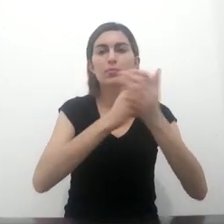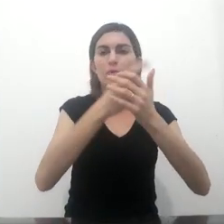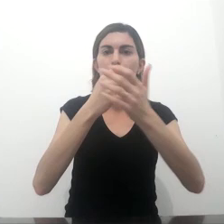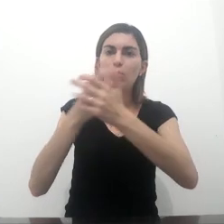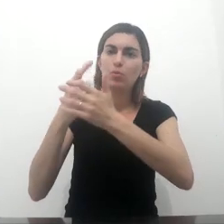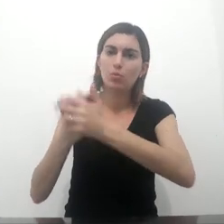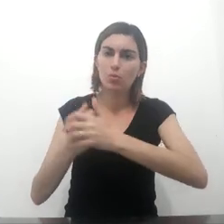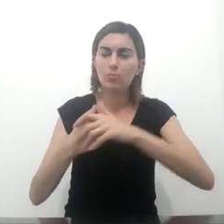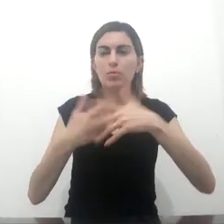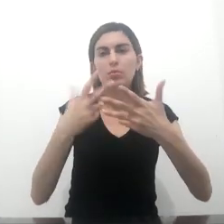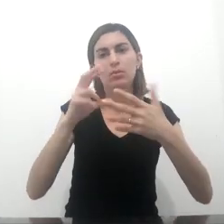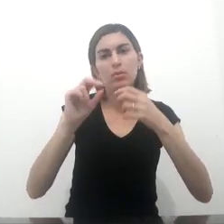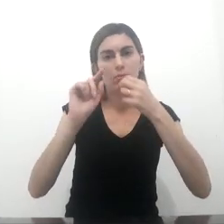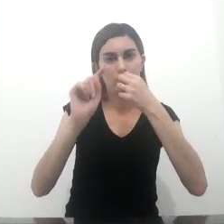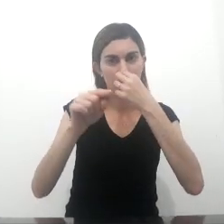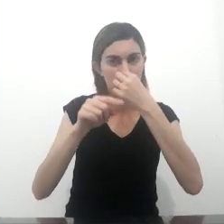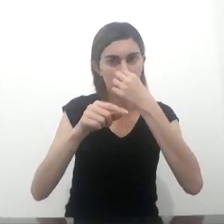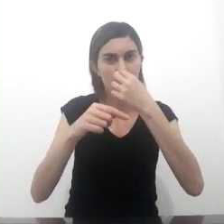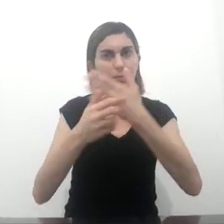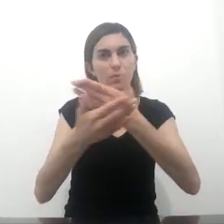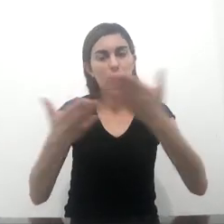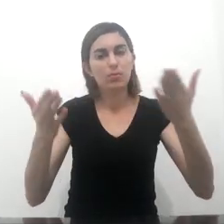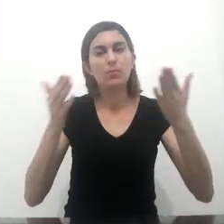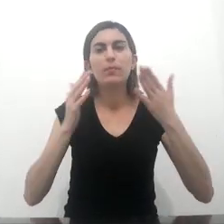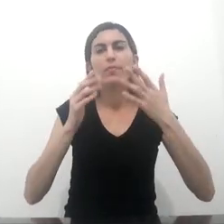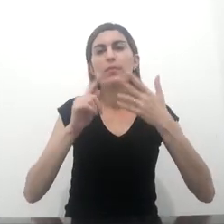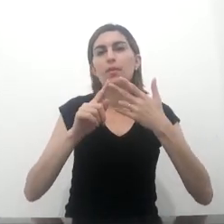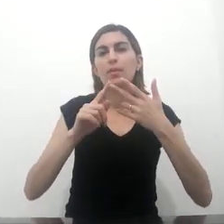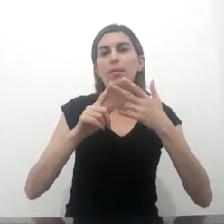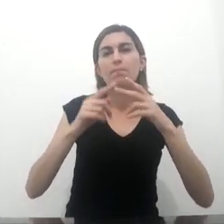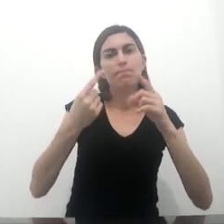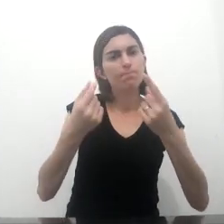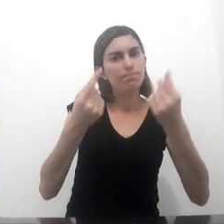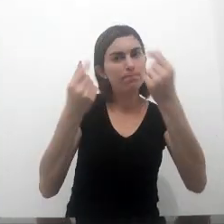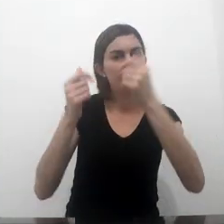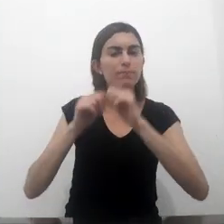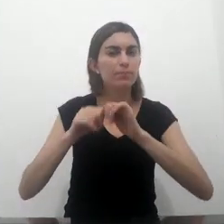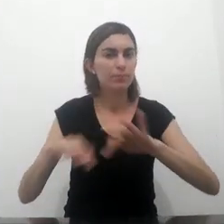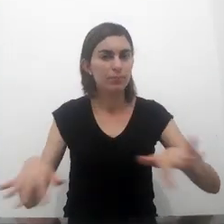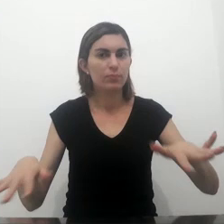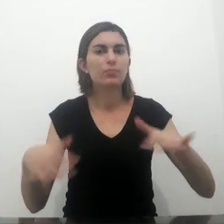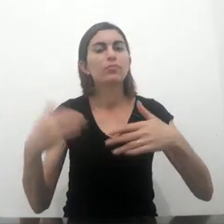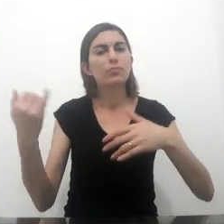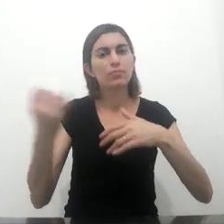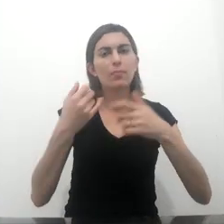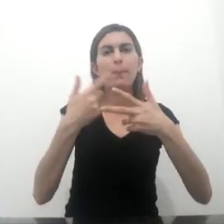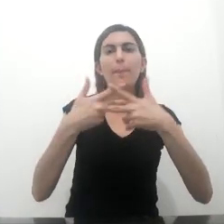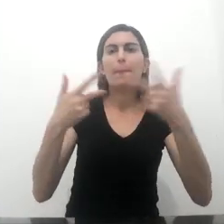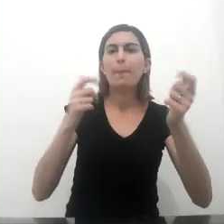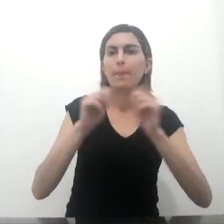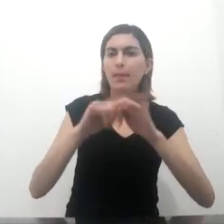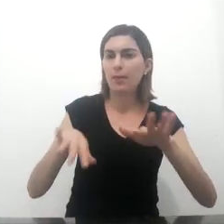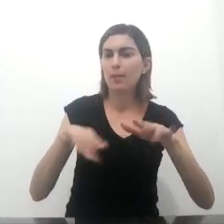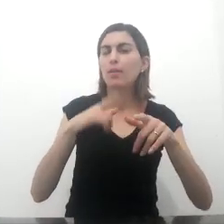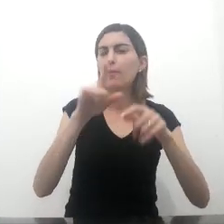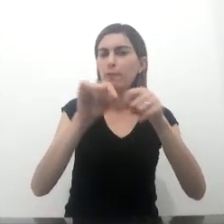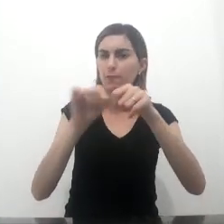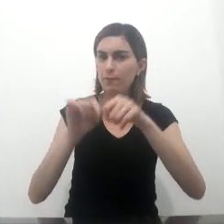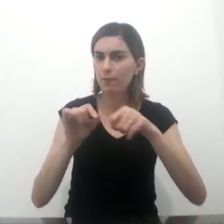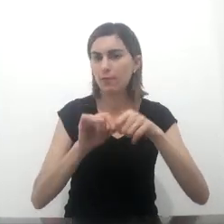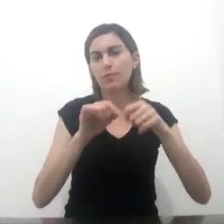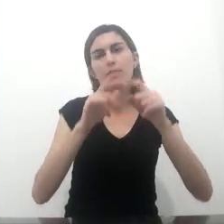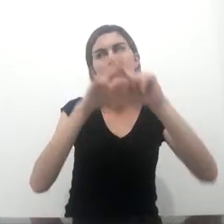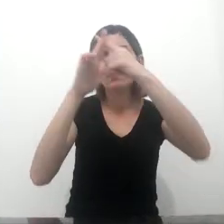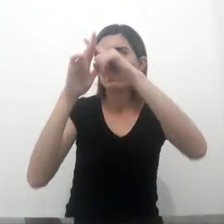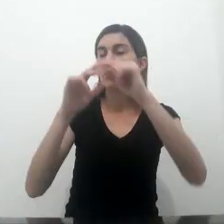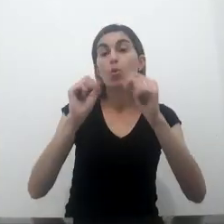Ele comprou um imóvel por 50 mil. Nesse imóvel, esse preço que ele gastou para comprar de 50 mil, ele